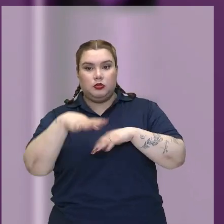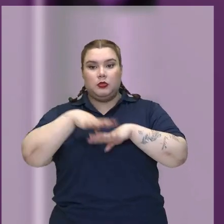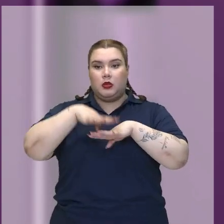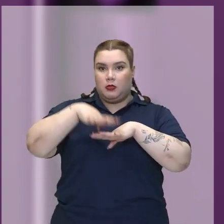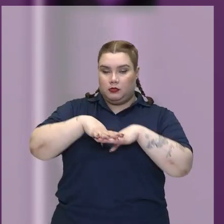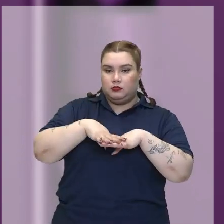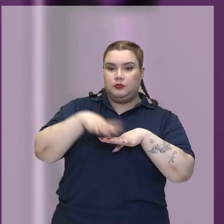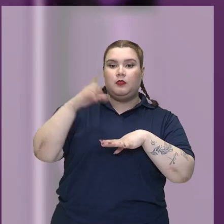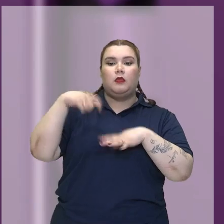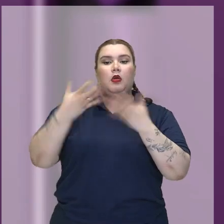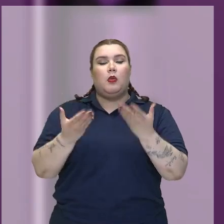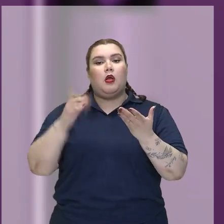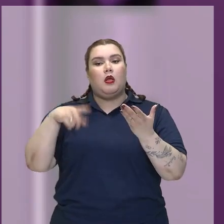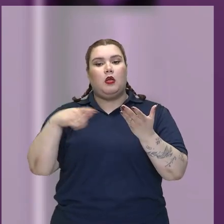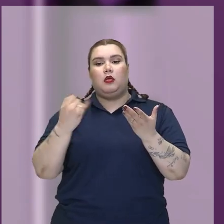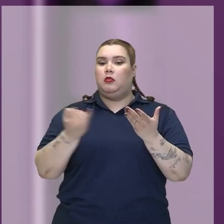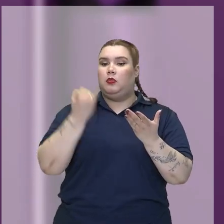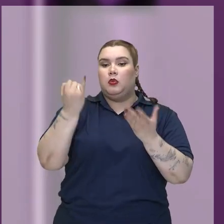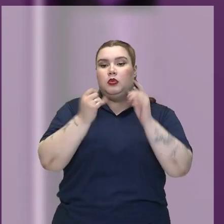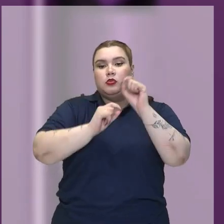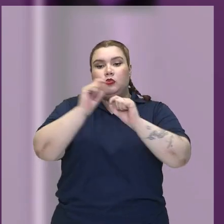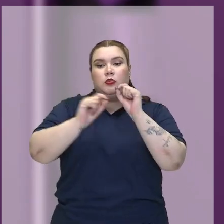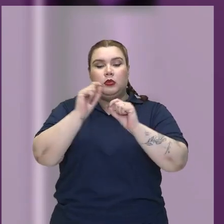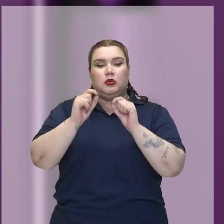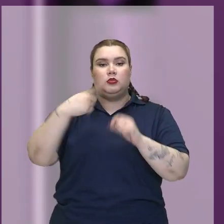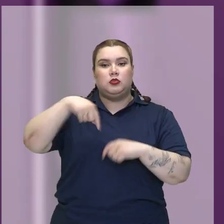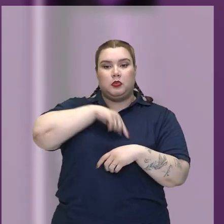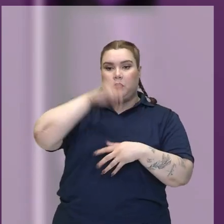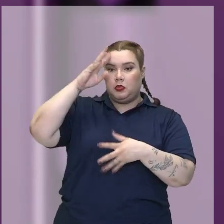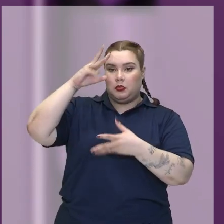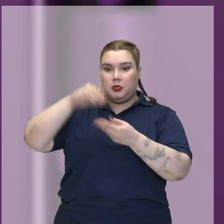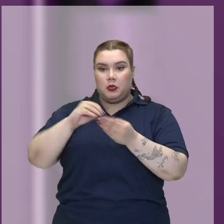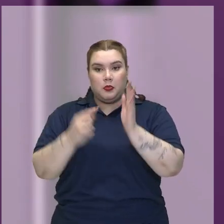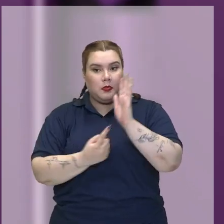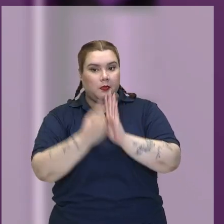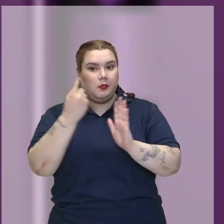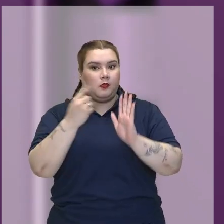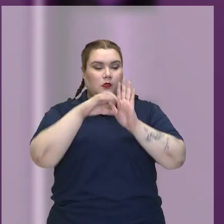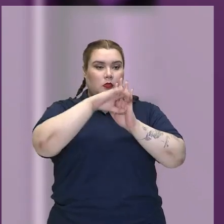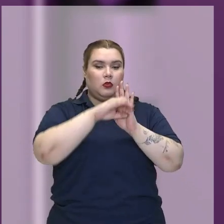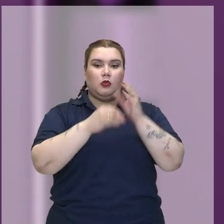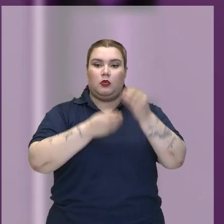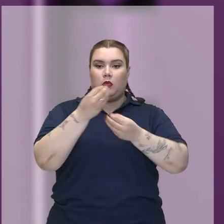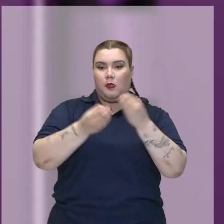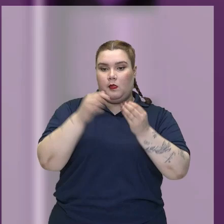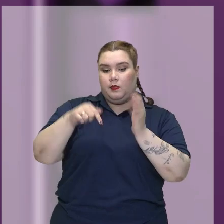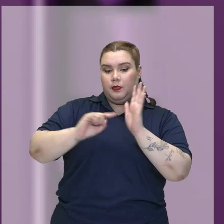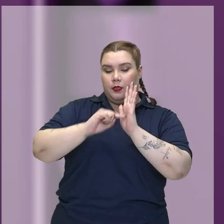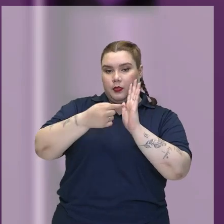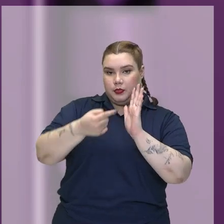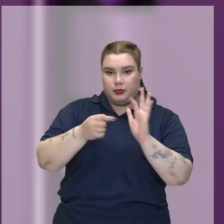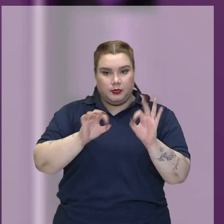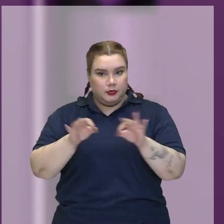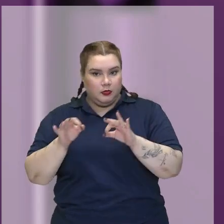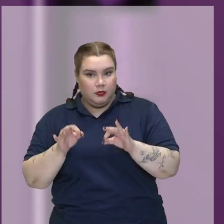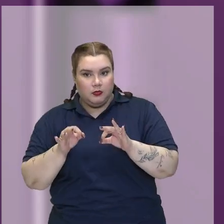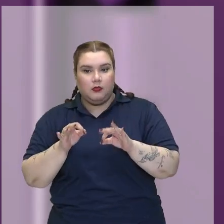então é importante que a gente entenda esse primeiro conceito, né? O ponto. Então acompanhe comigo aí